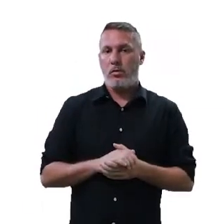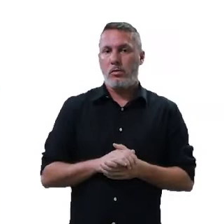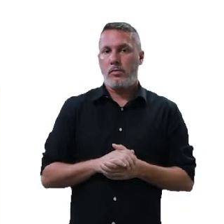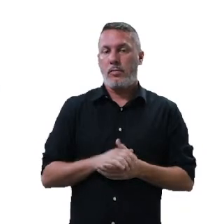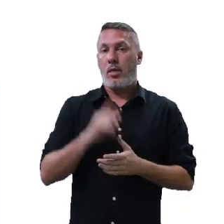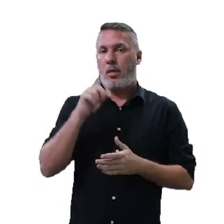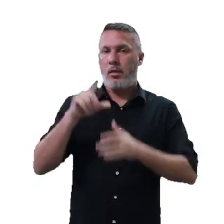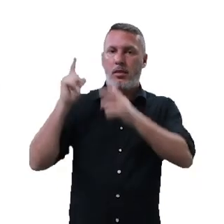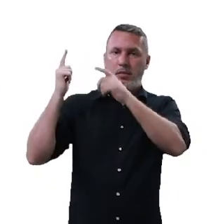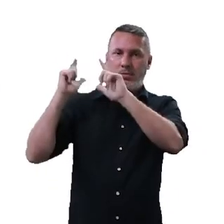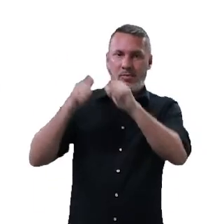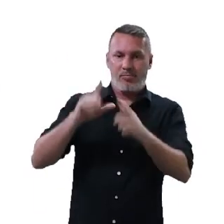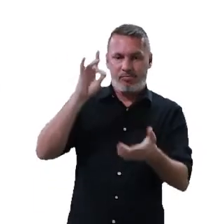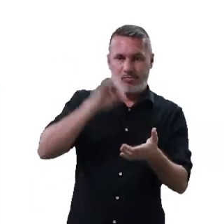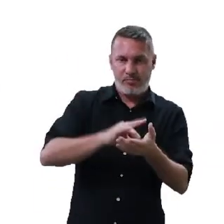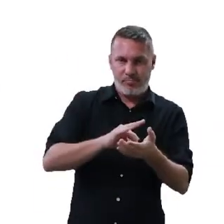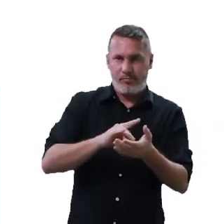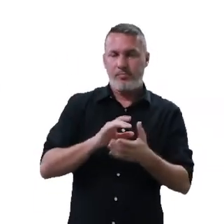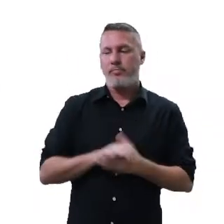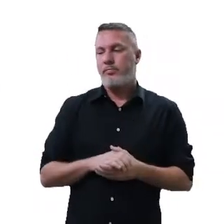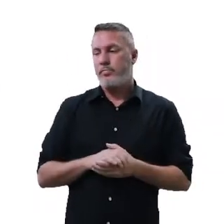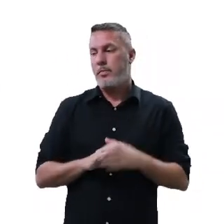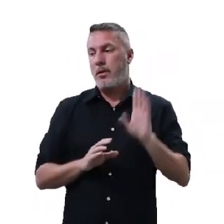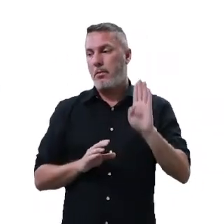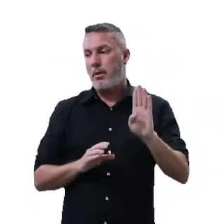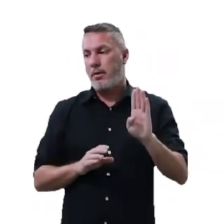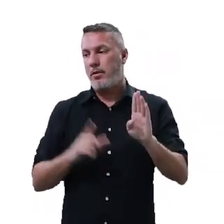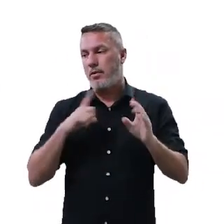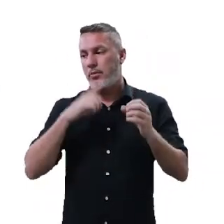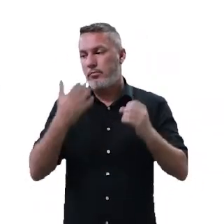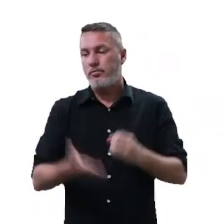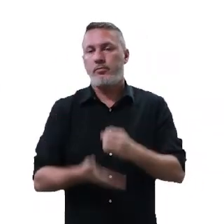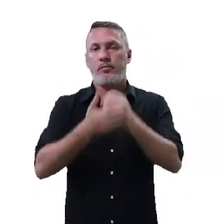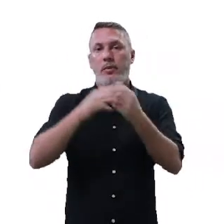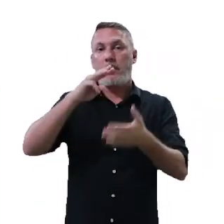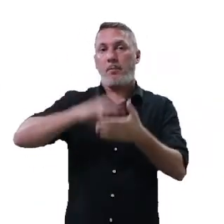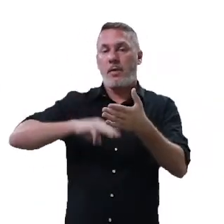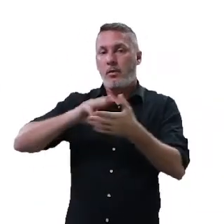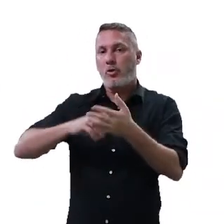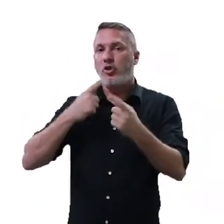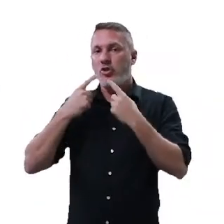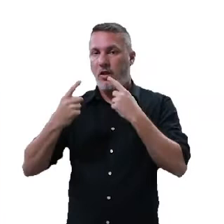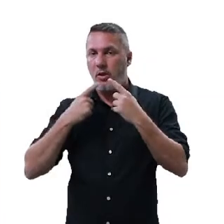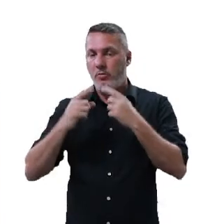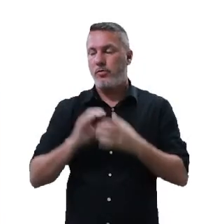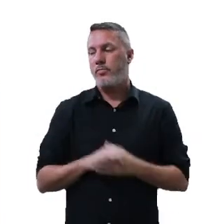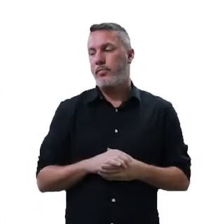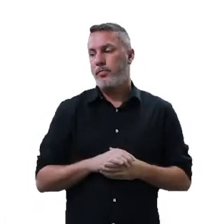A, contemplação da tradição mítica, B, sustentação do método